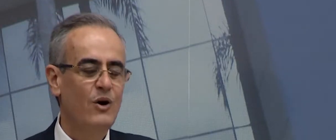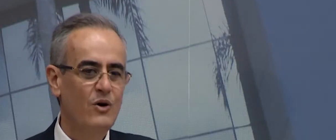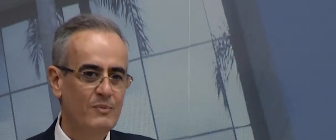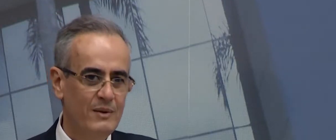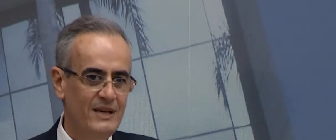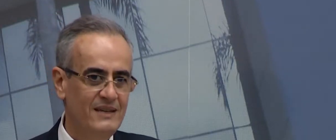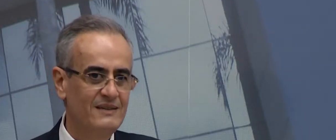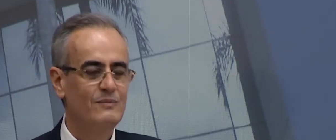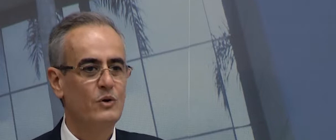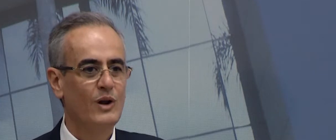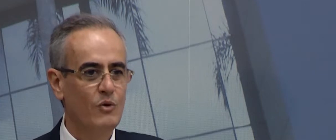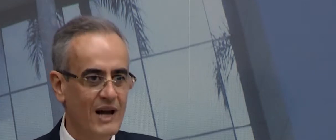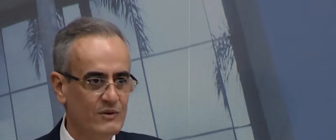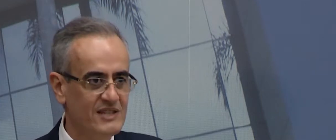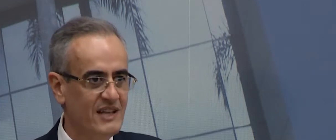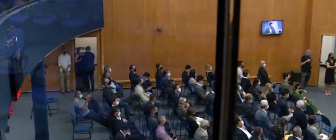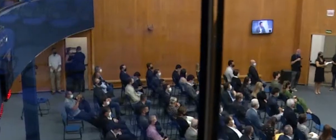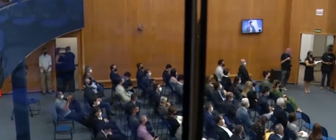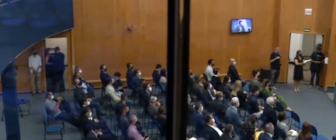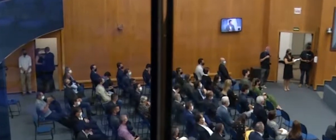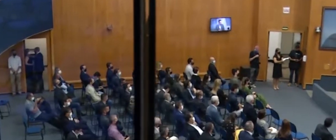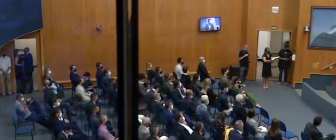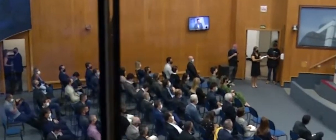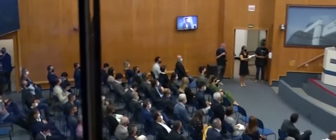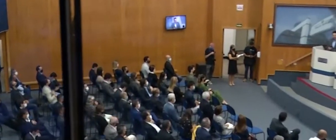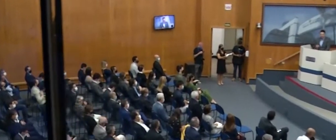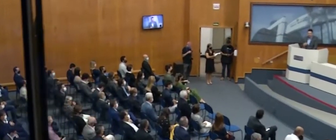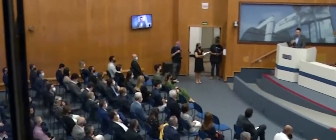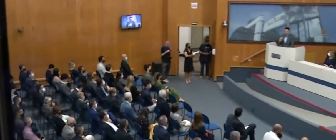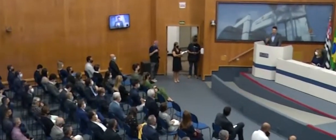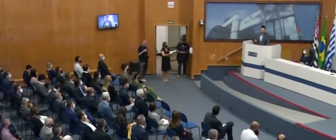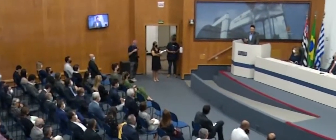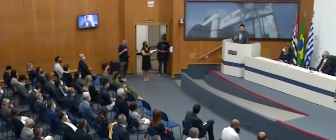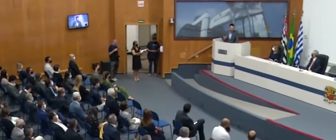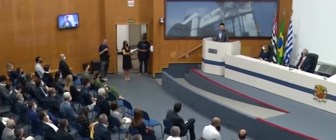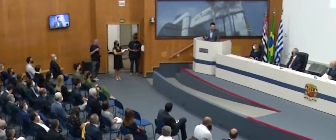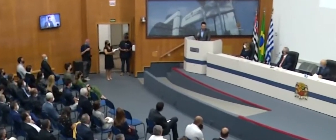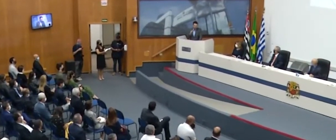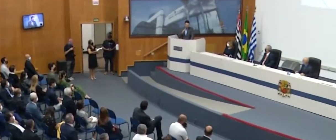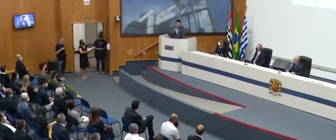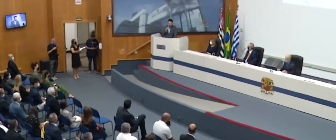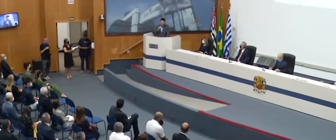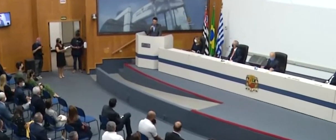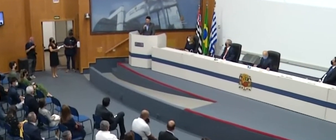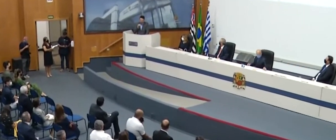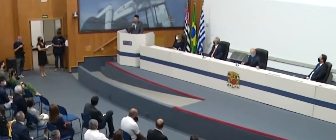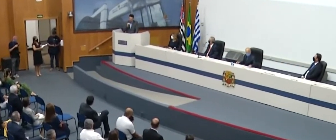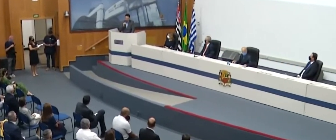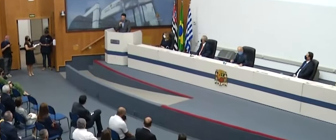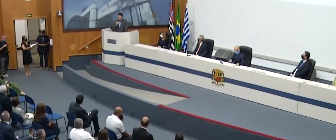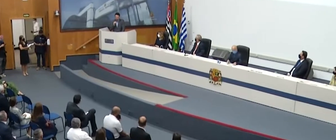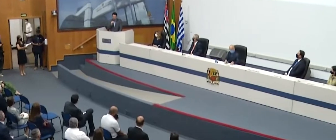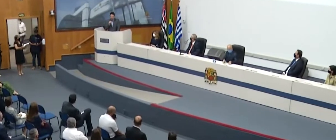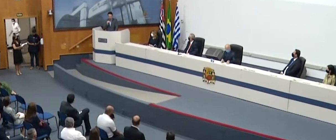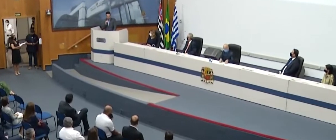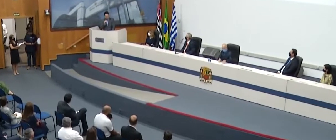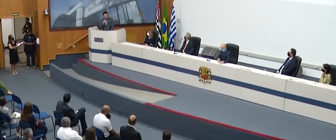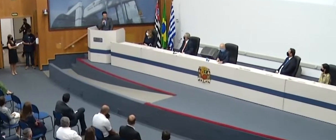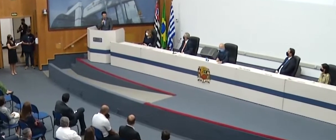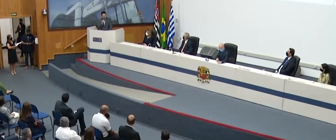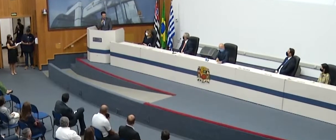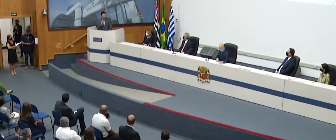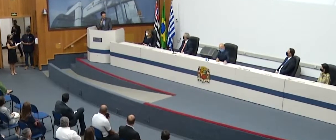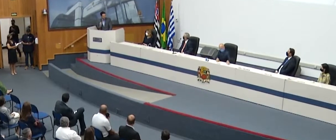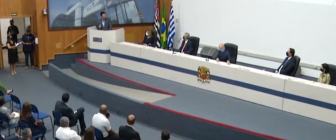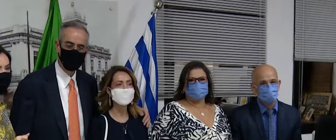empresário do ramo farmacêutico. E ver o plenário cheio assim, para uma solenidade, era algo que já não acontecia na